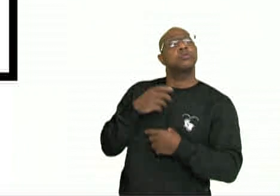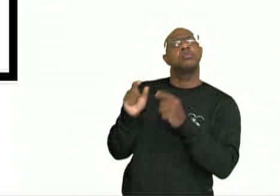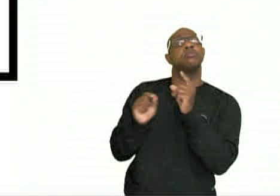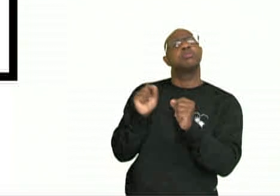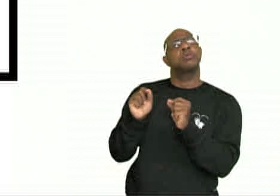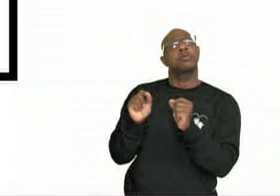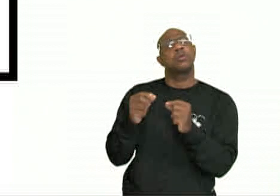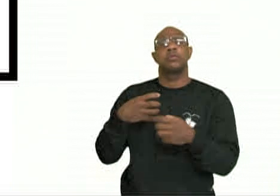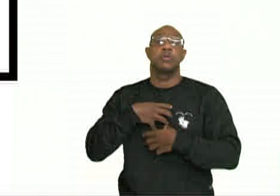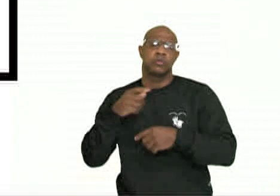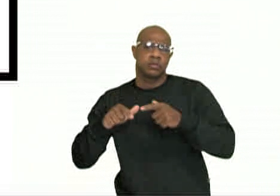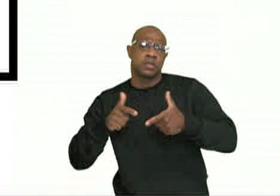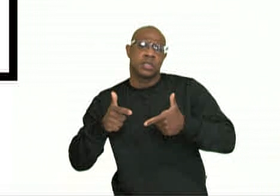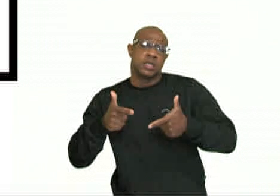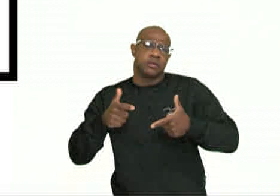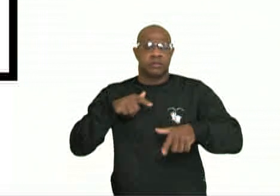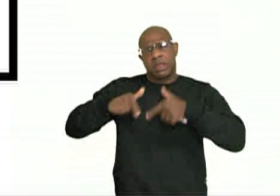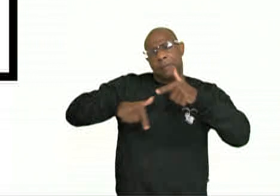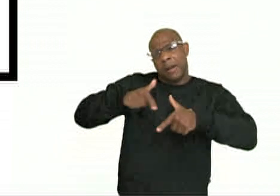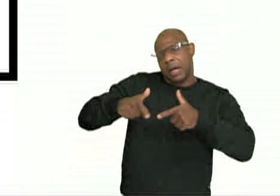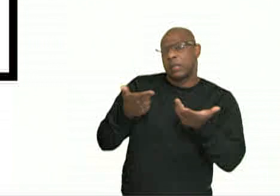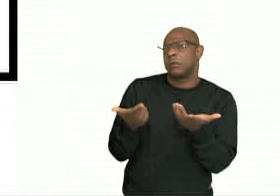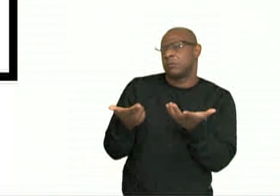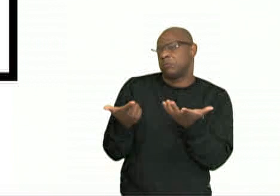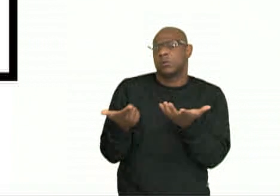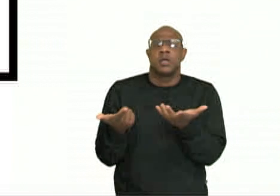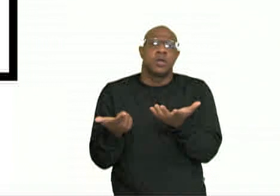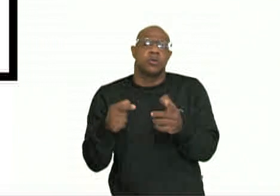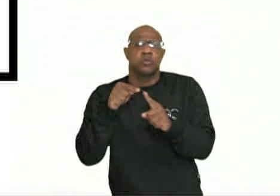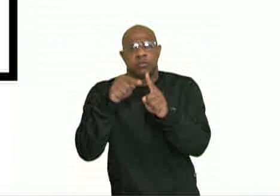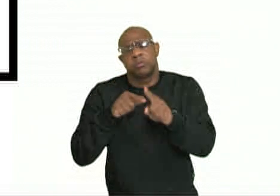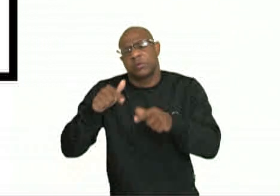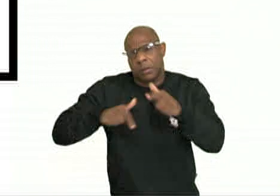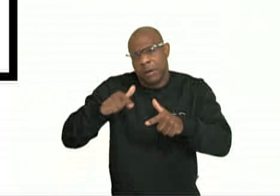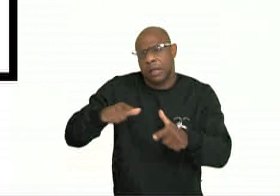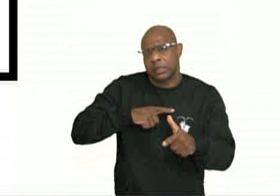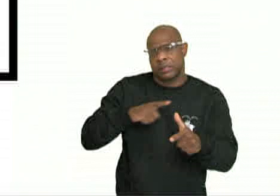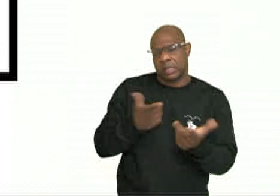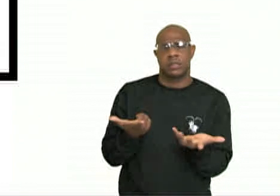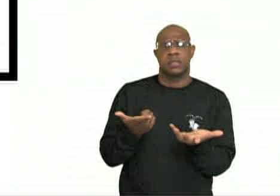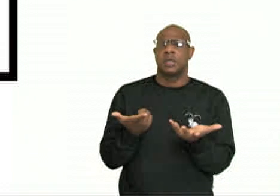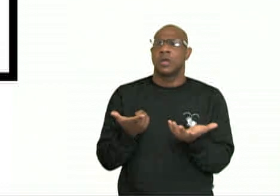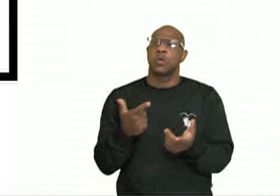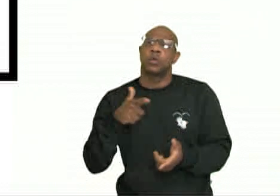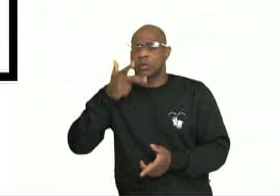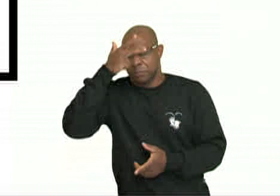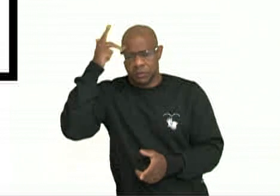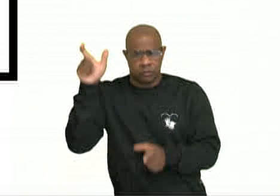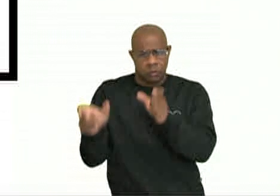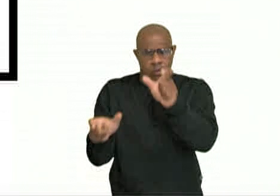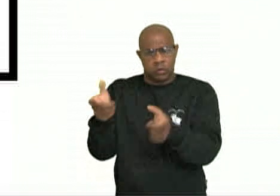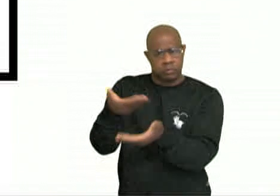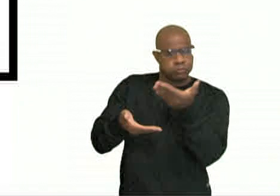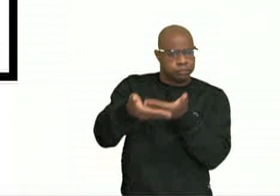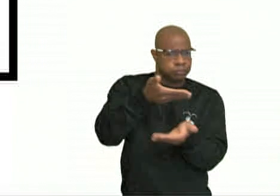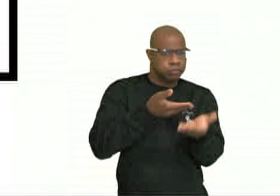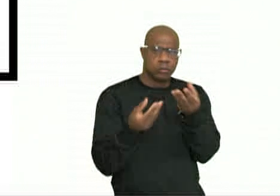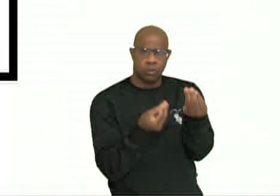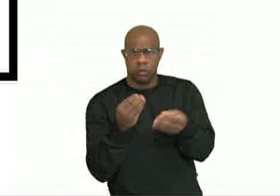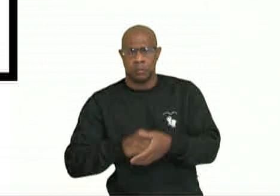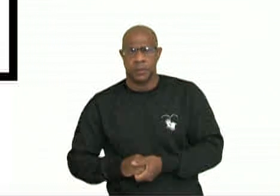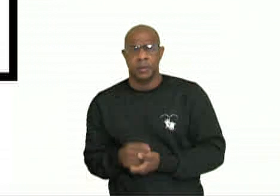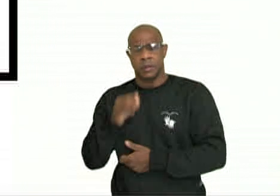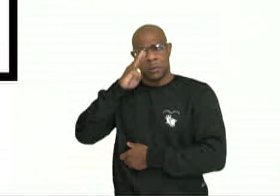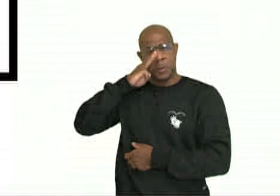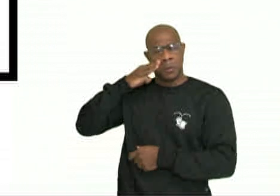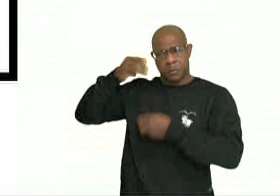que ele estabelece com os outros indivíduos. Então, assim, ó, o Marx vai dizer pra gente que trabalho é essa